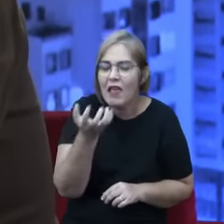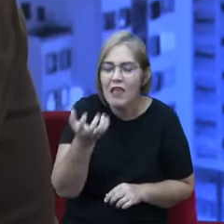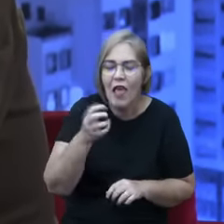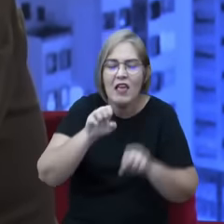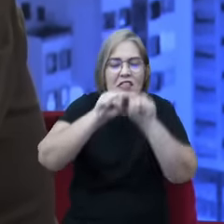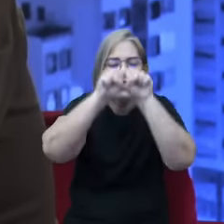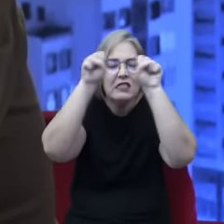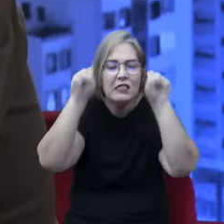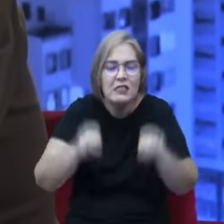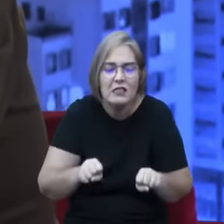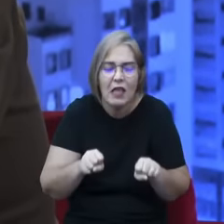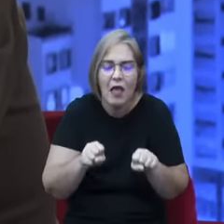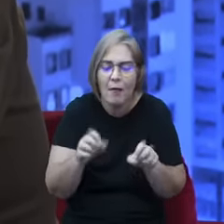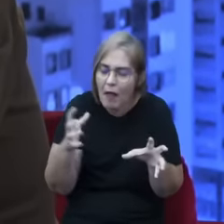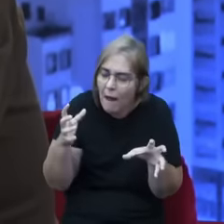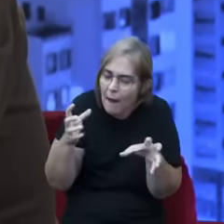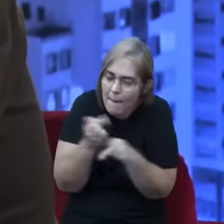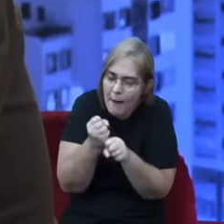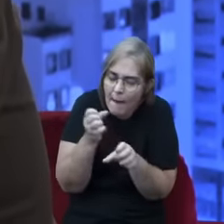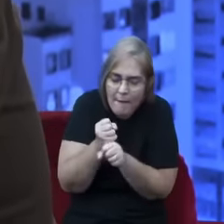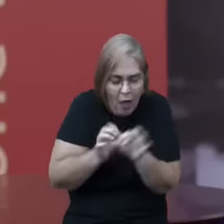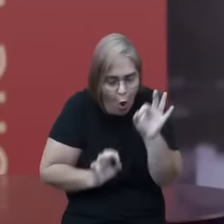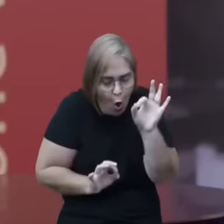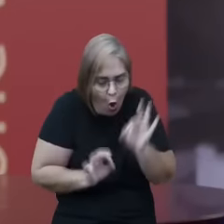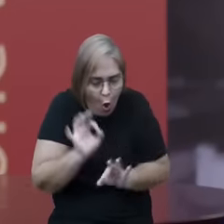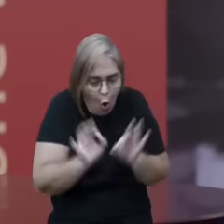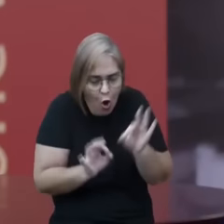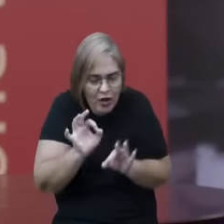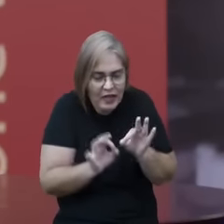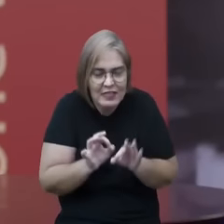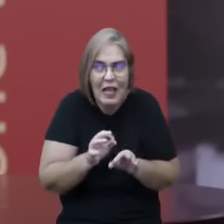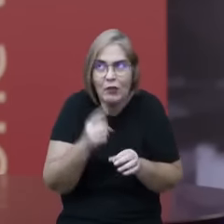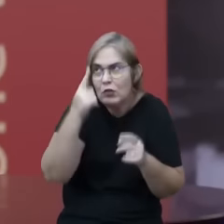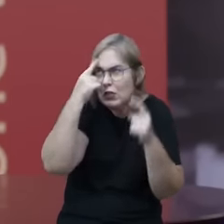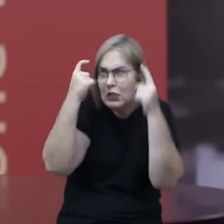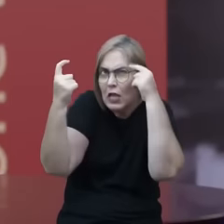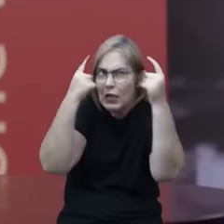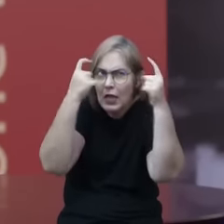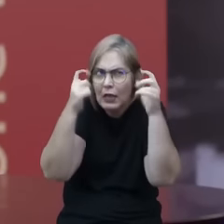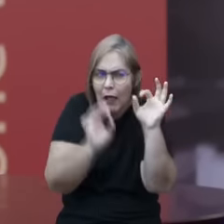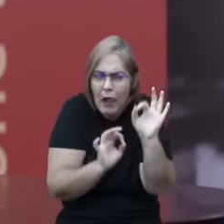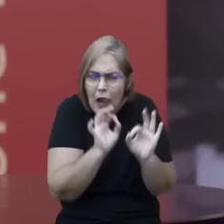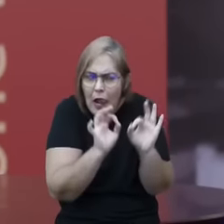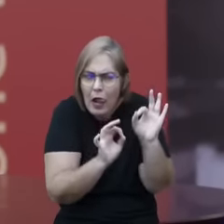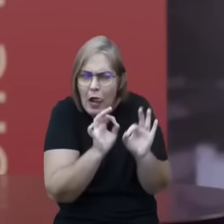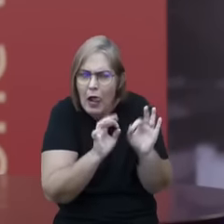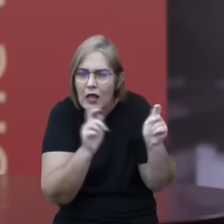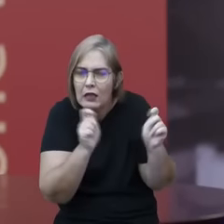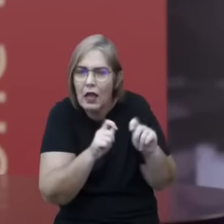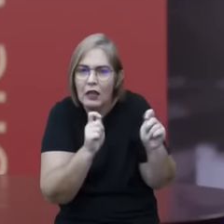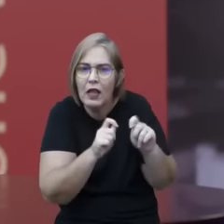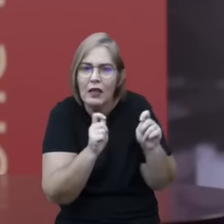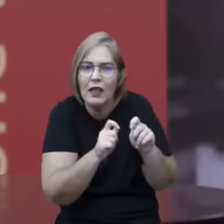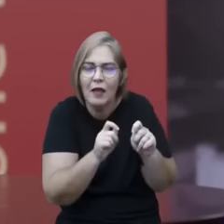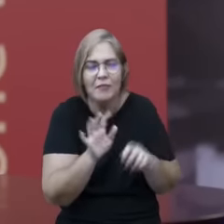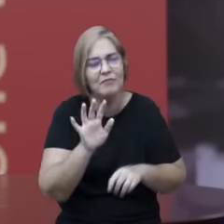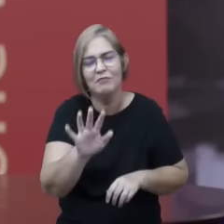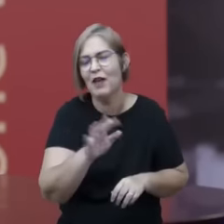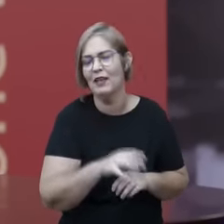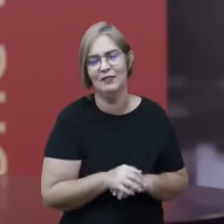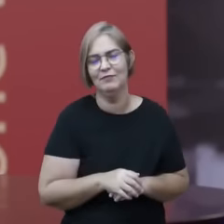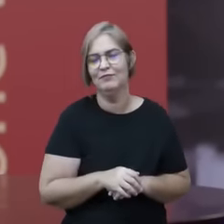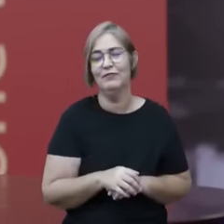totalidade ordenada pela unidade da ideia, mas é justamente isso que fazem os grandes